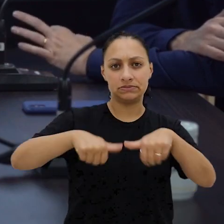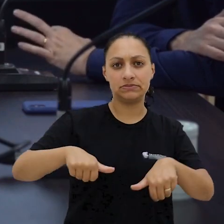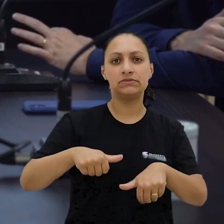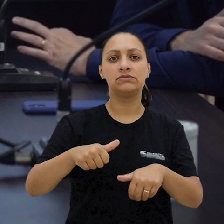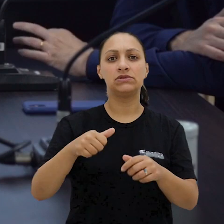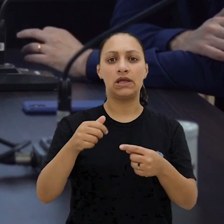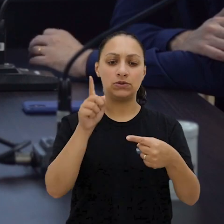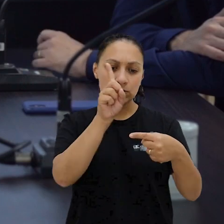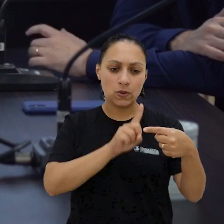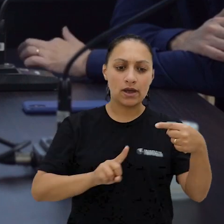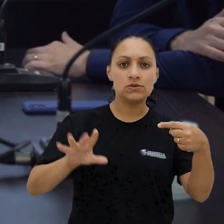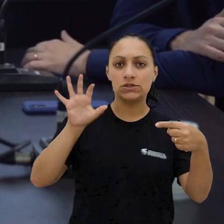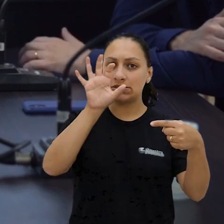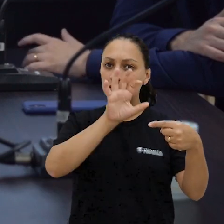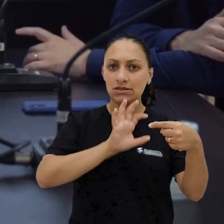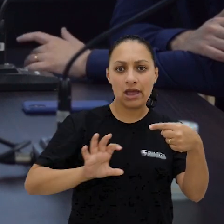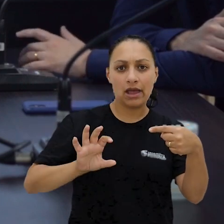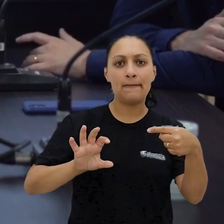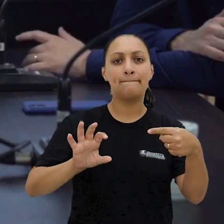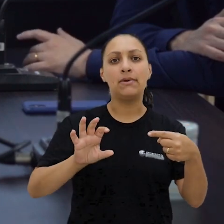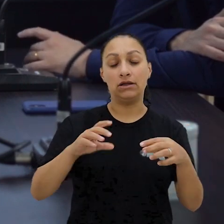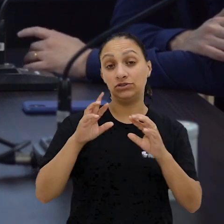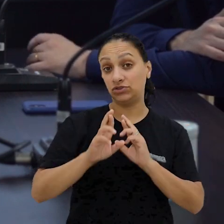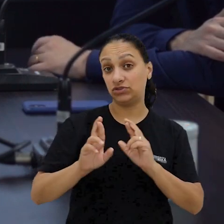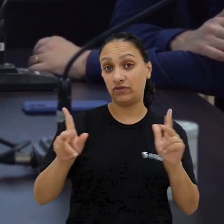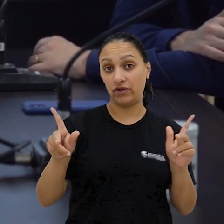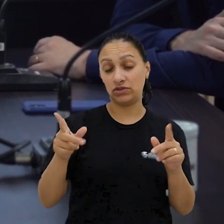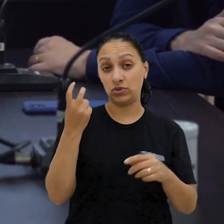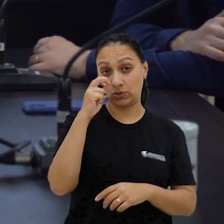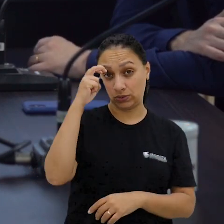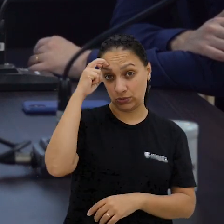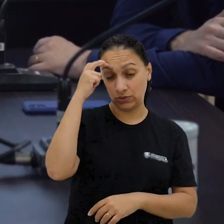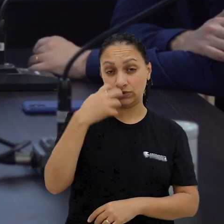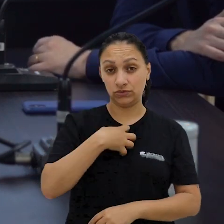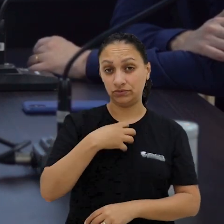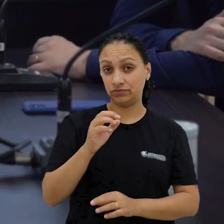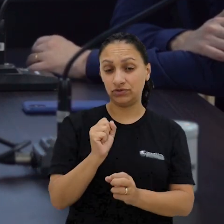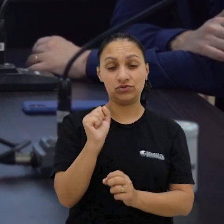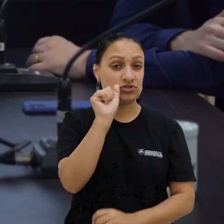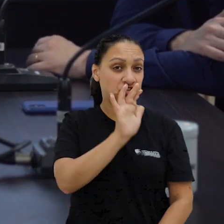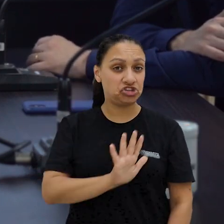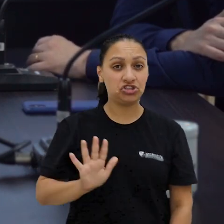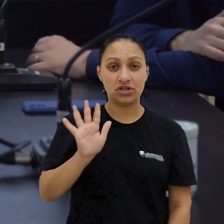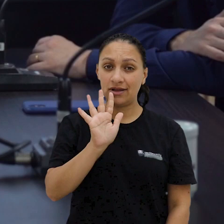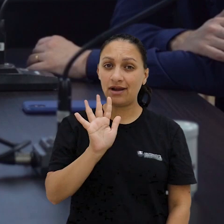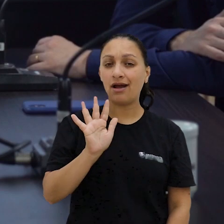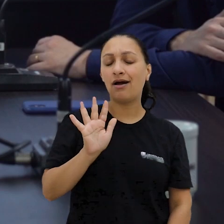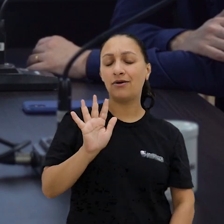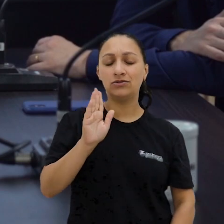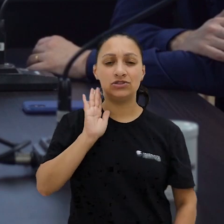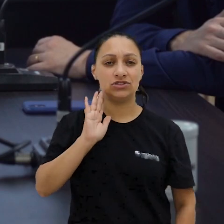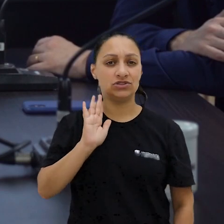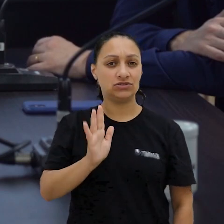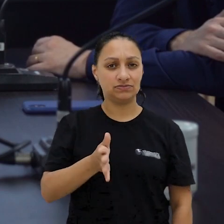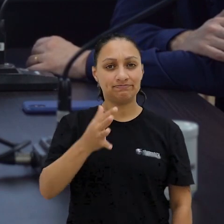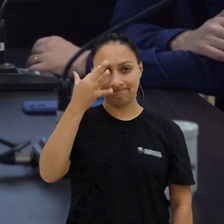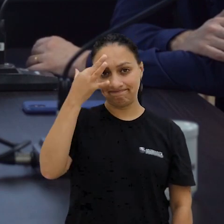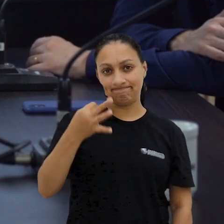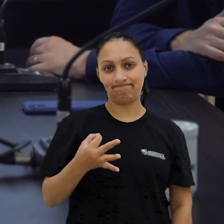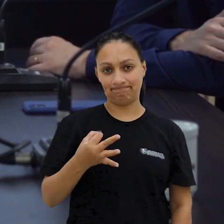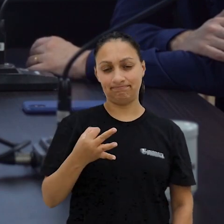dentro de um ecossistema hoje faz total diferença. Eu acho que hoje a cultura, de modo geral, de negócios, ela